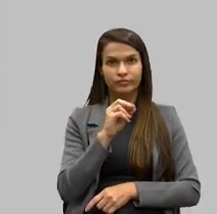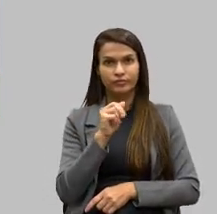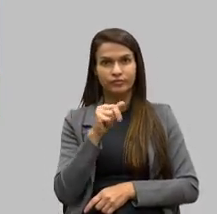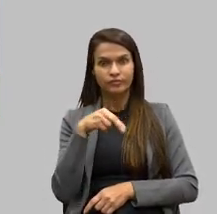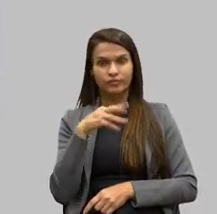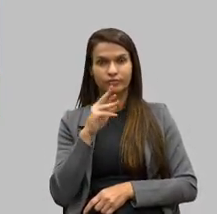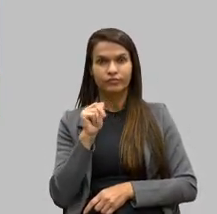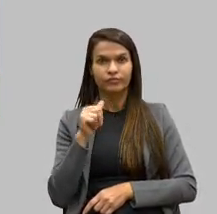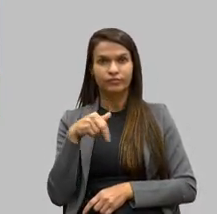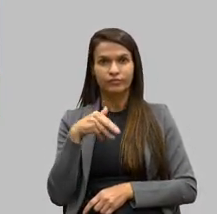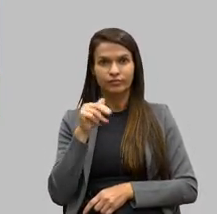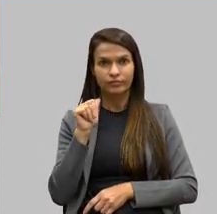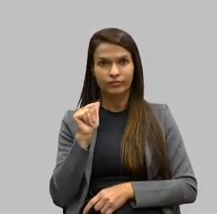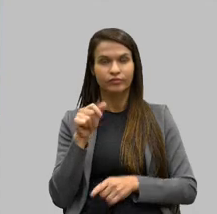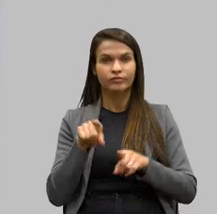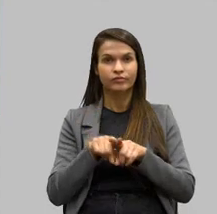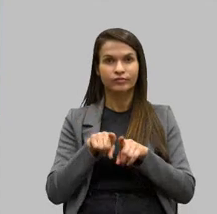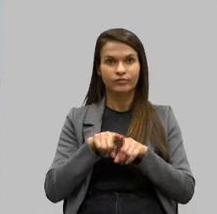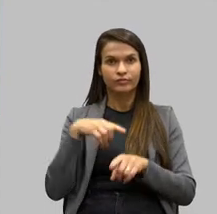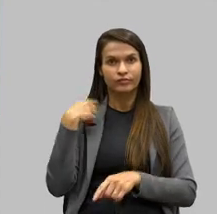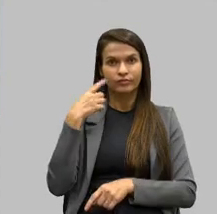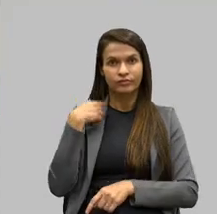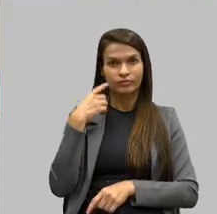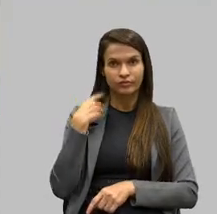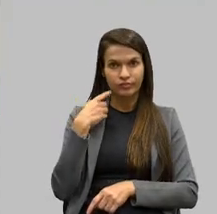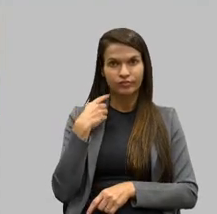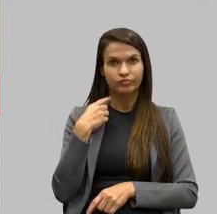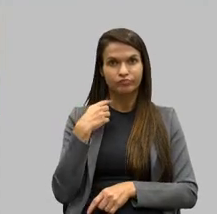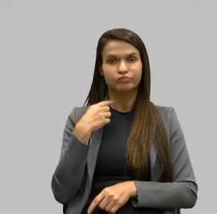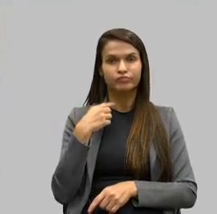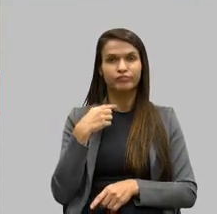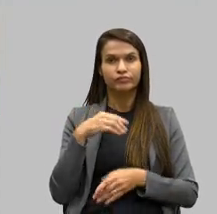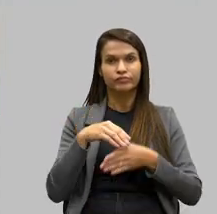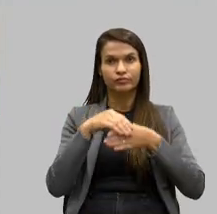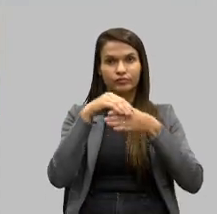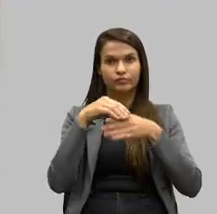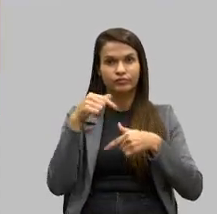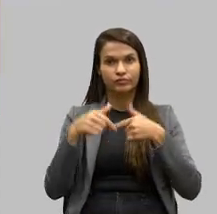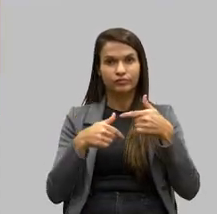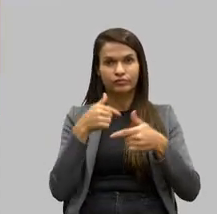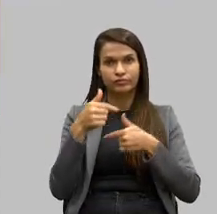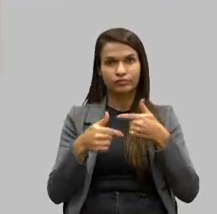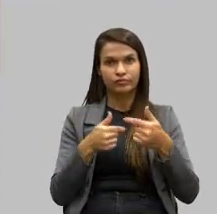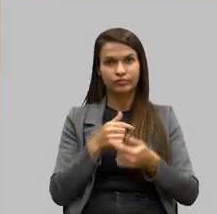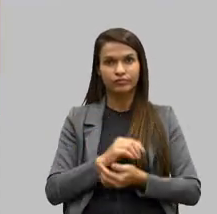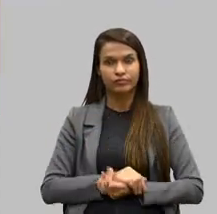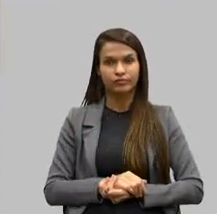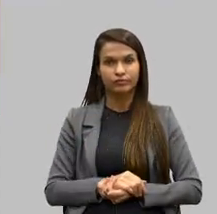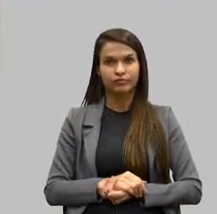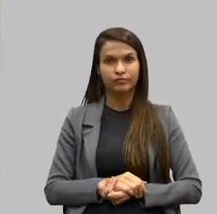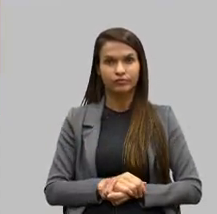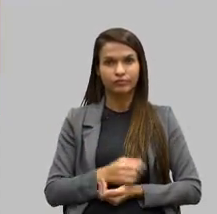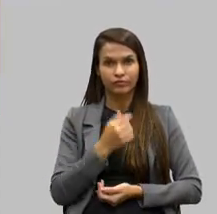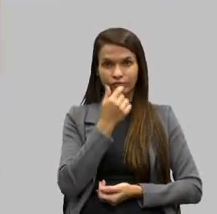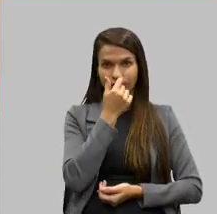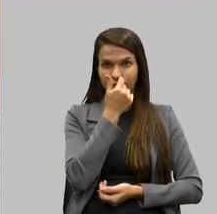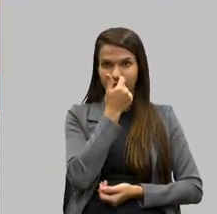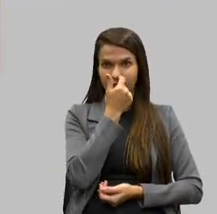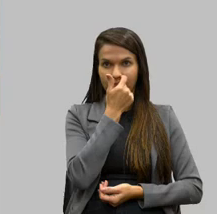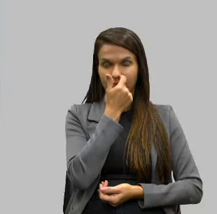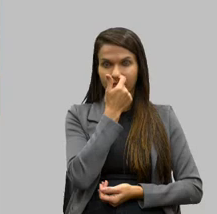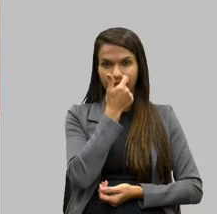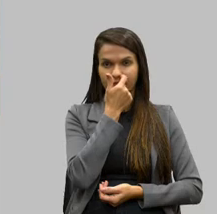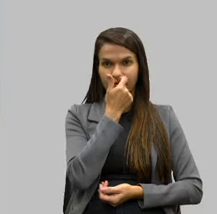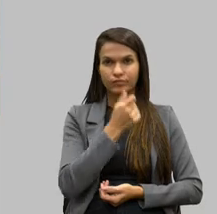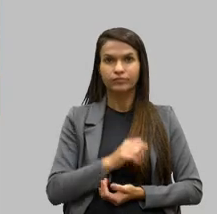e da deputada que preside os trabalhos. Eu chamada, chamaram de Luanda. Não, mas Amanda era a Amanda mesmo, a ideia.